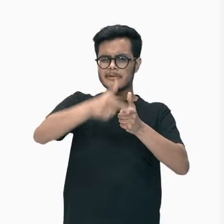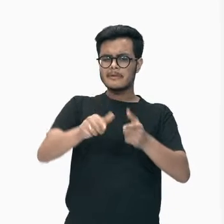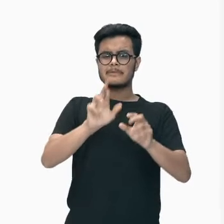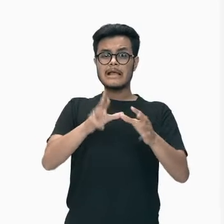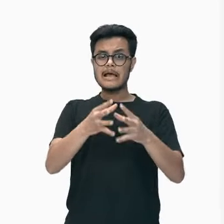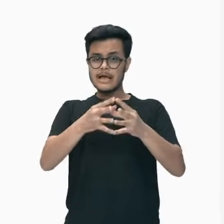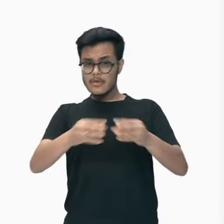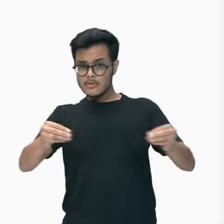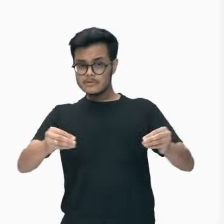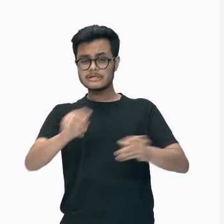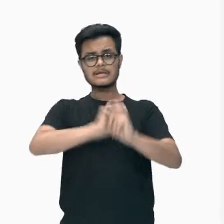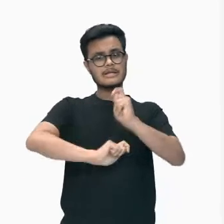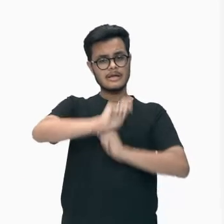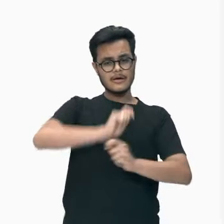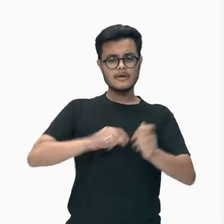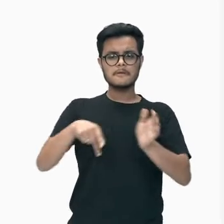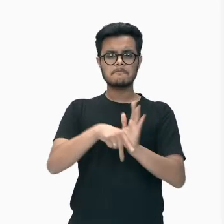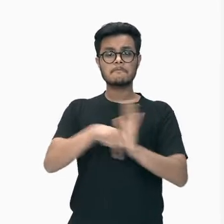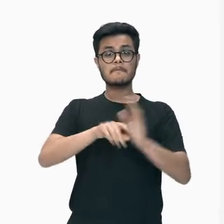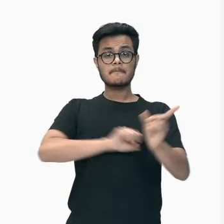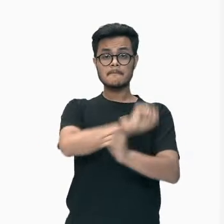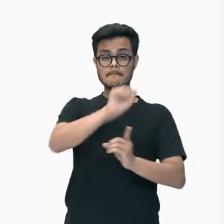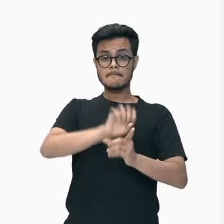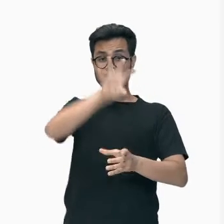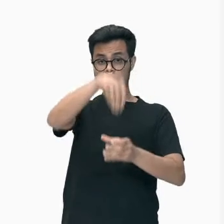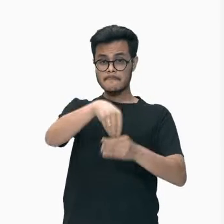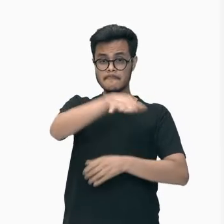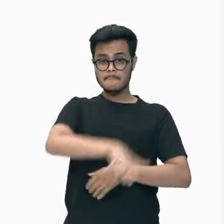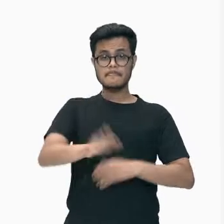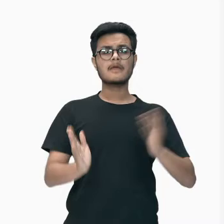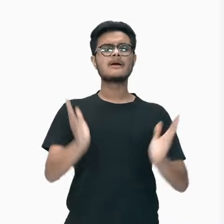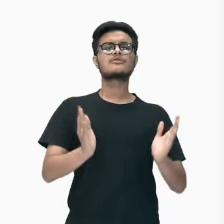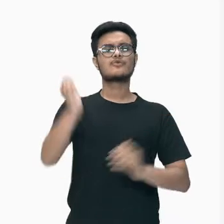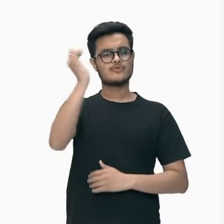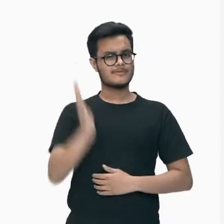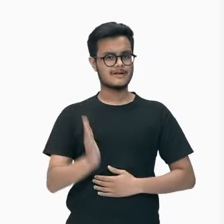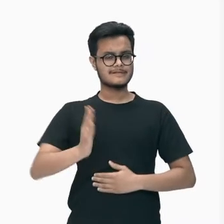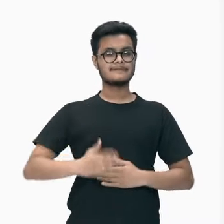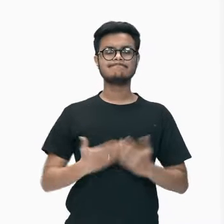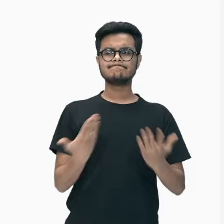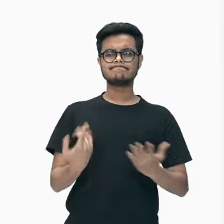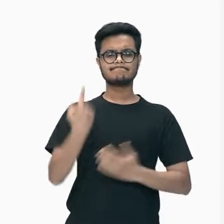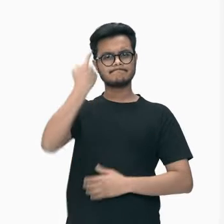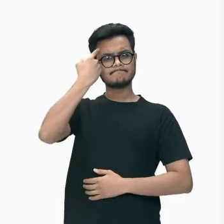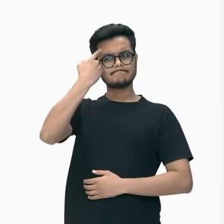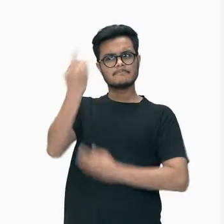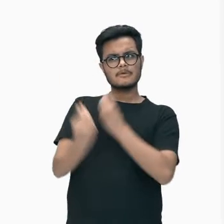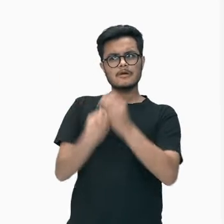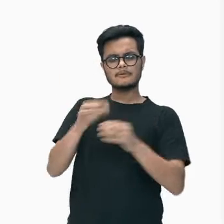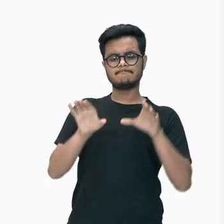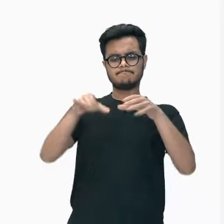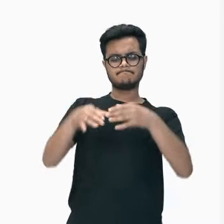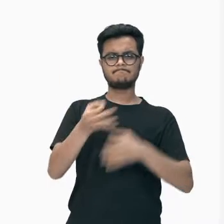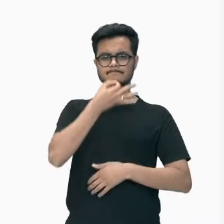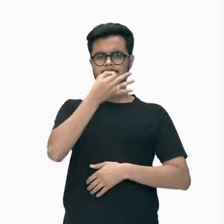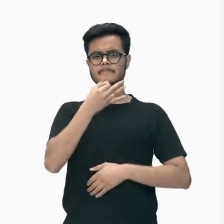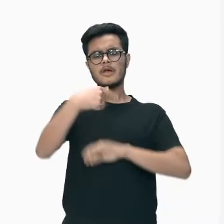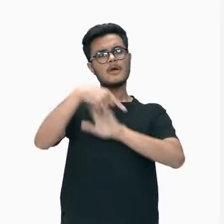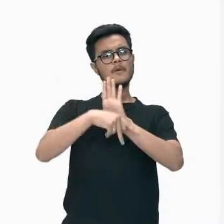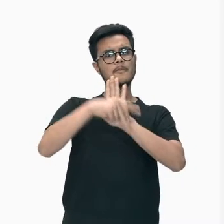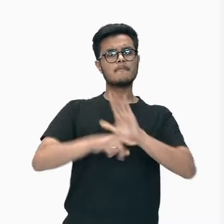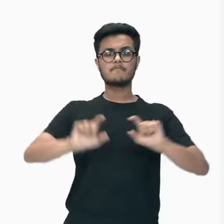os problemas econômicos e sociais que assolavam a nação, resolveram se unir num único